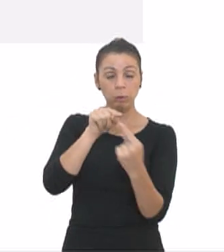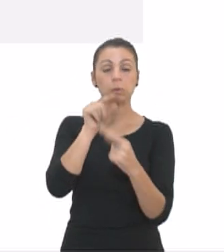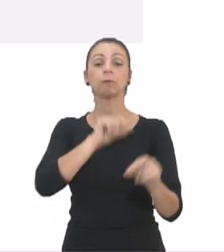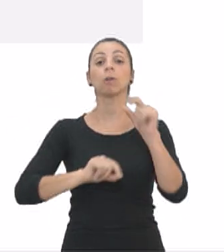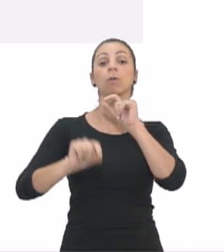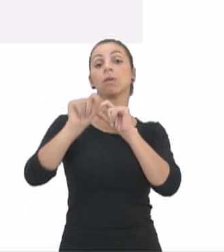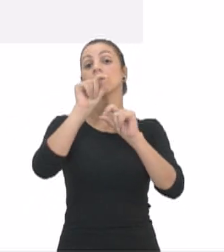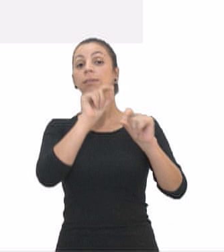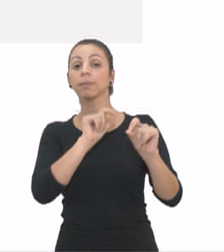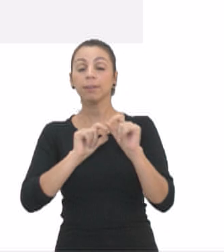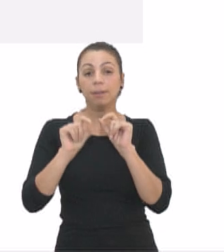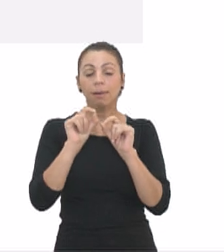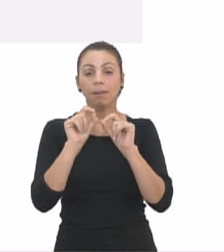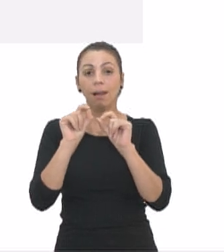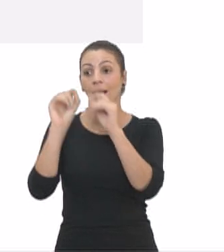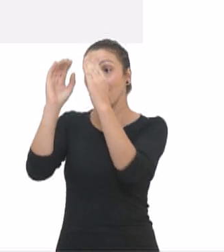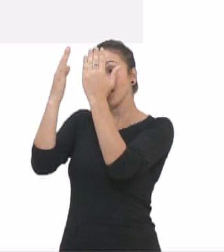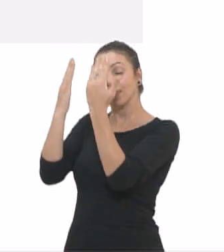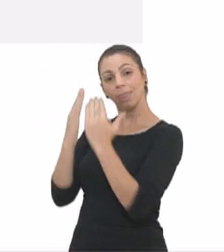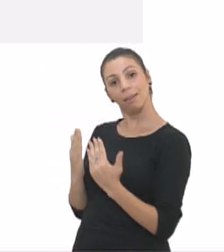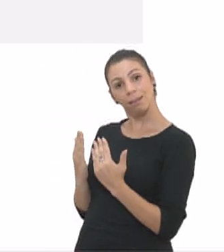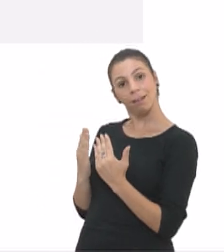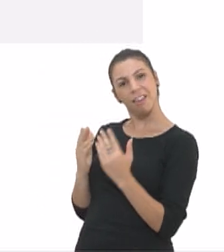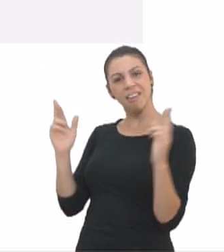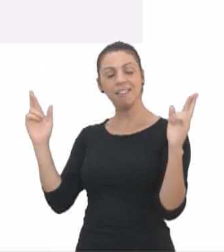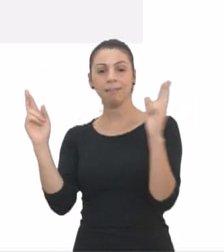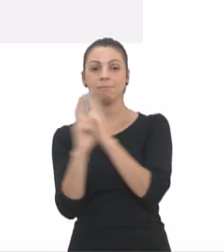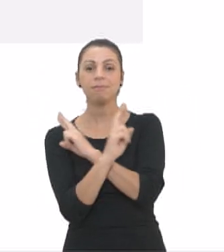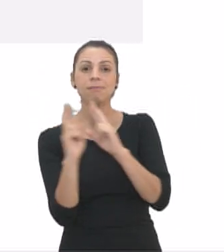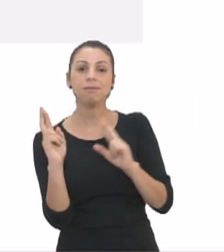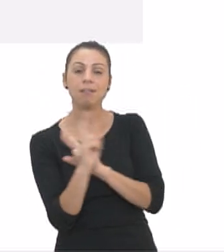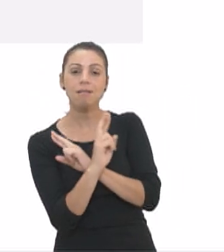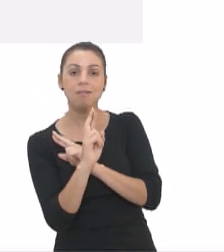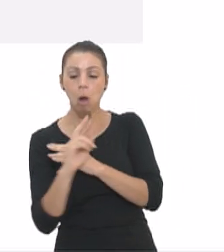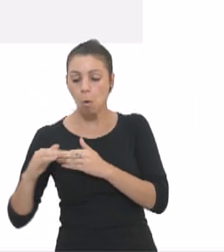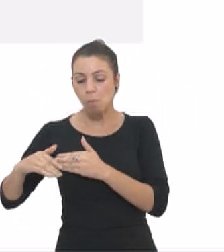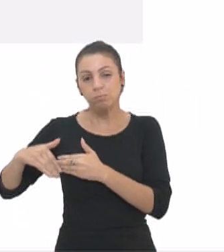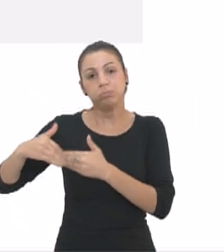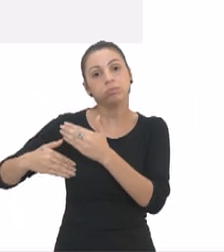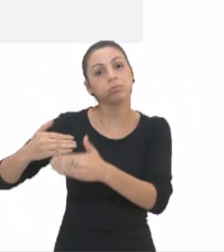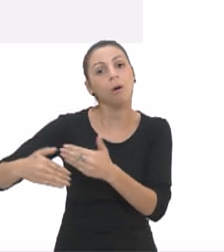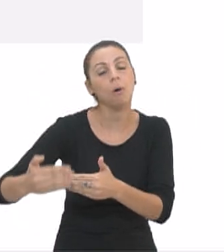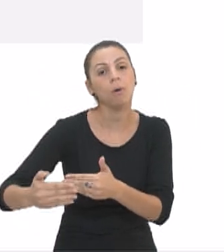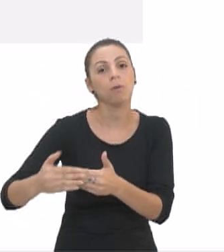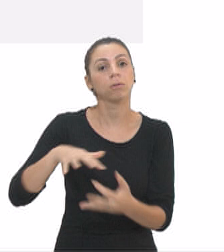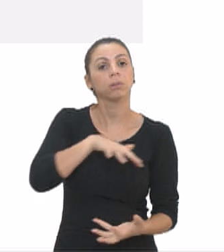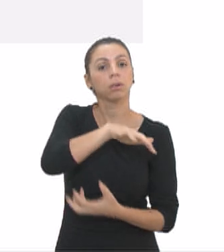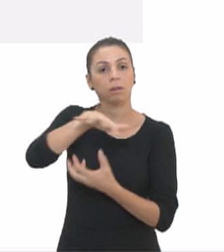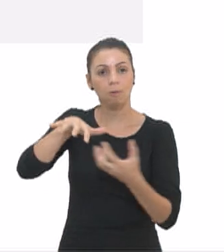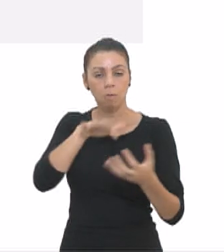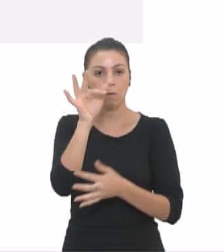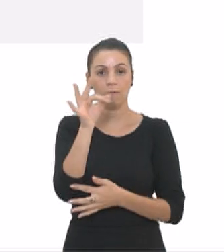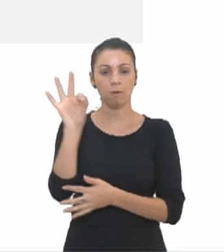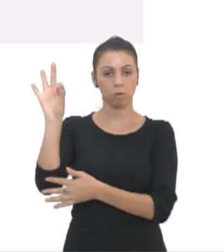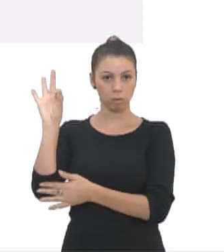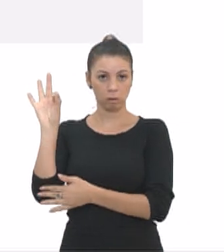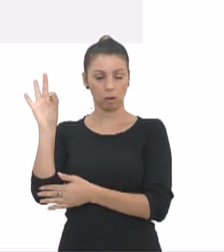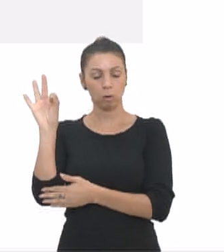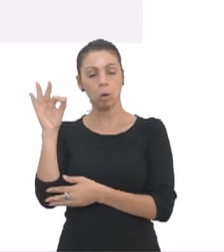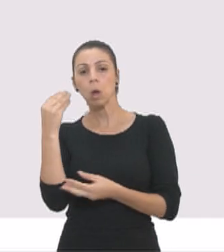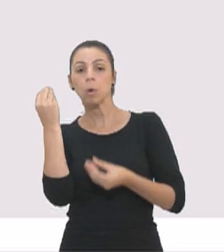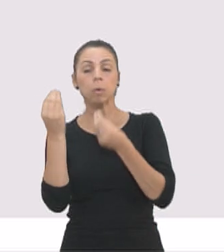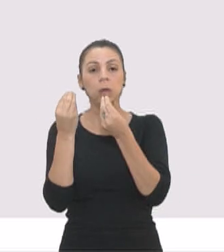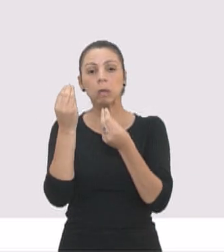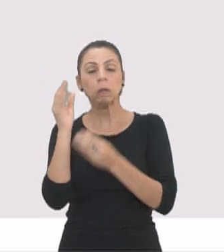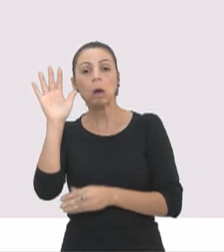identificar, analisar e relacionar os processos da Revolução Francesa e seus desdobramentos